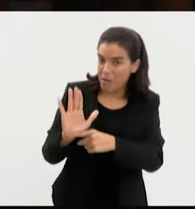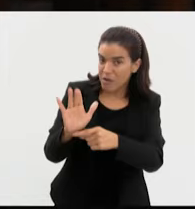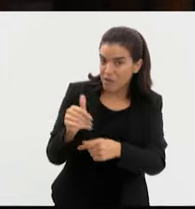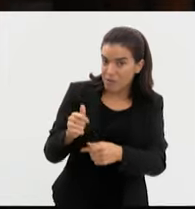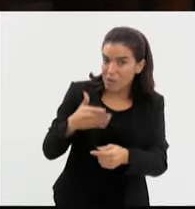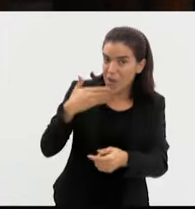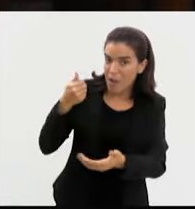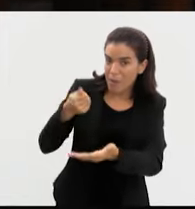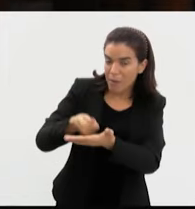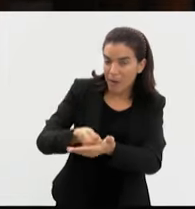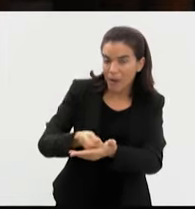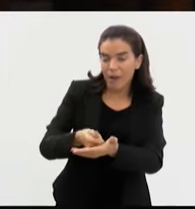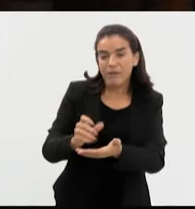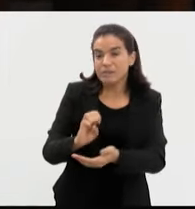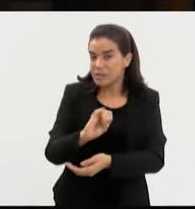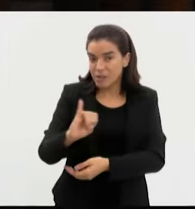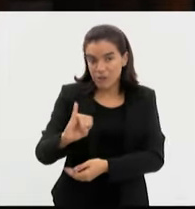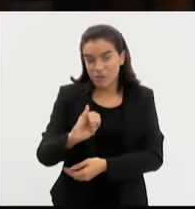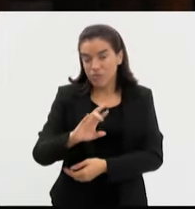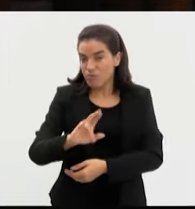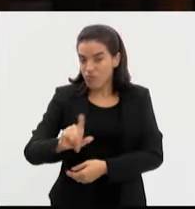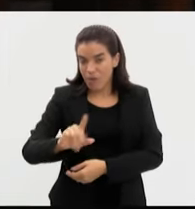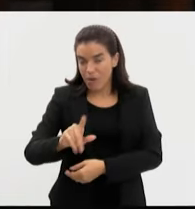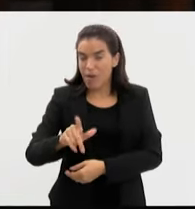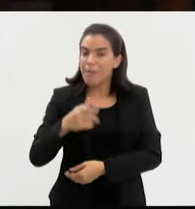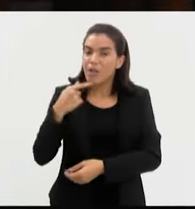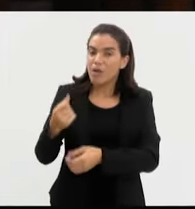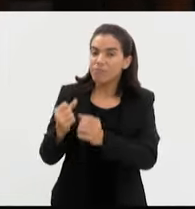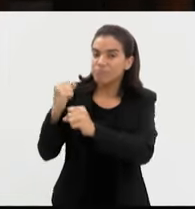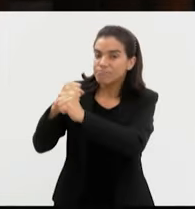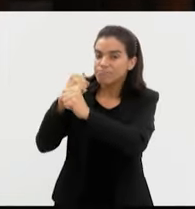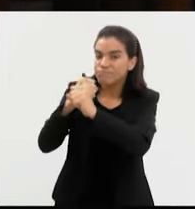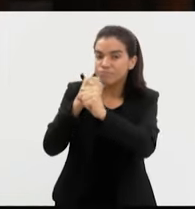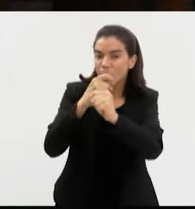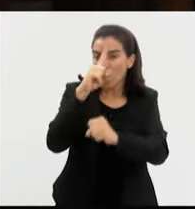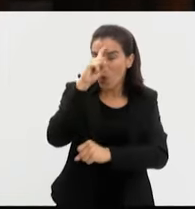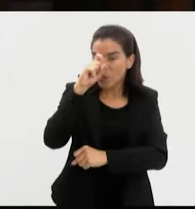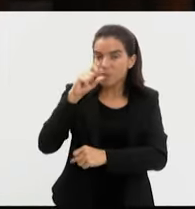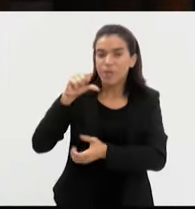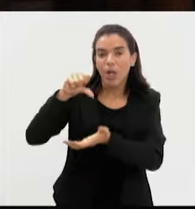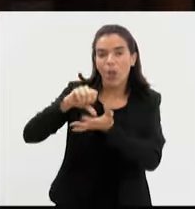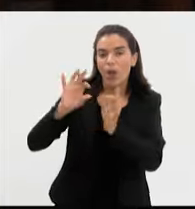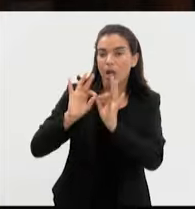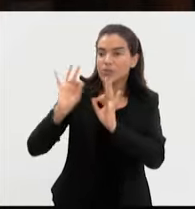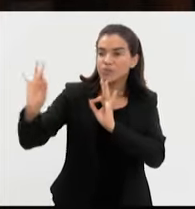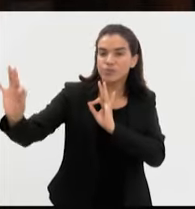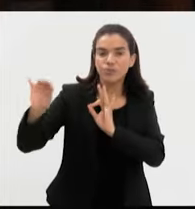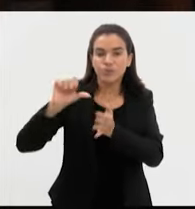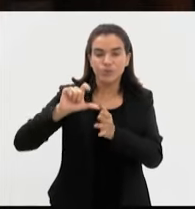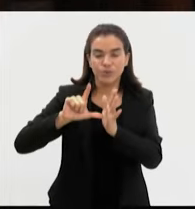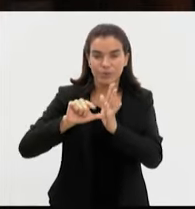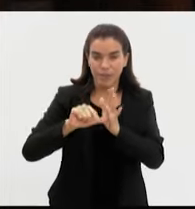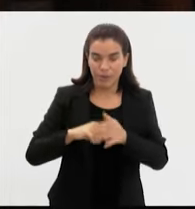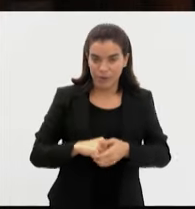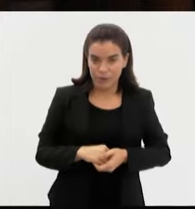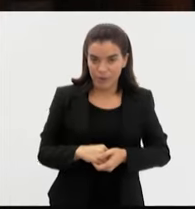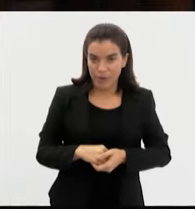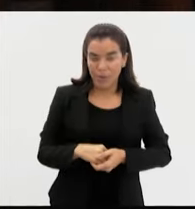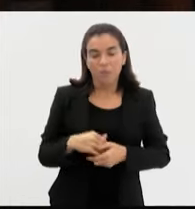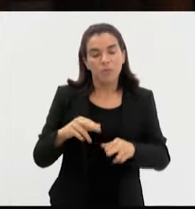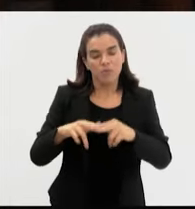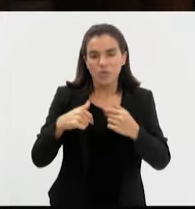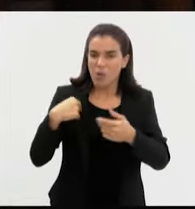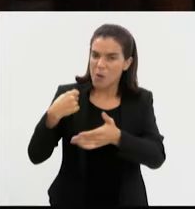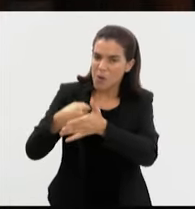pagar agora se não for tem que construir hospitais em locais mais mais longe distante do centro por isso que eu fui